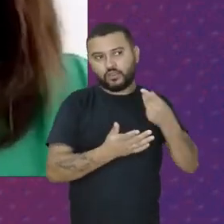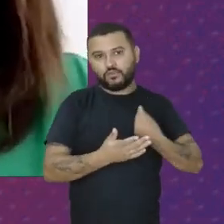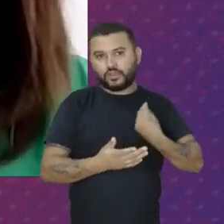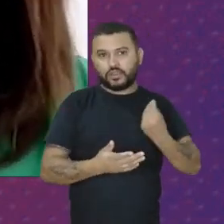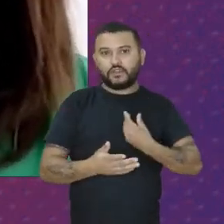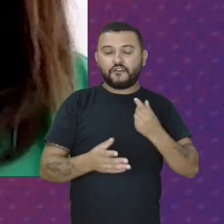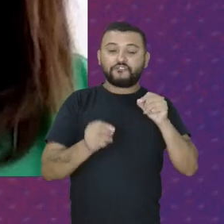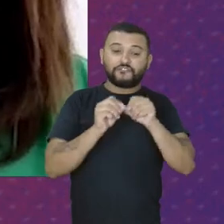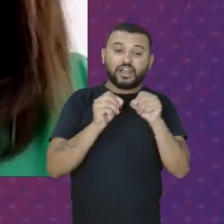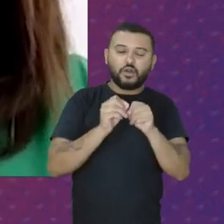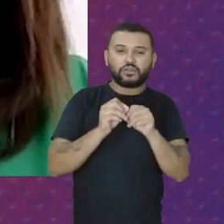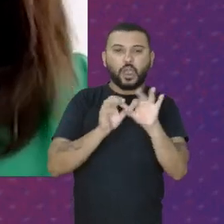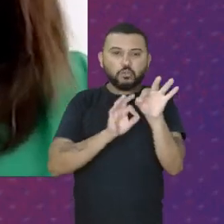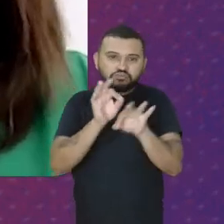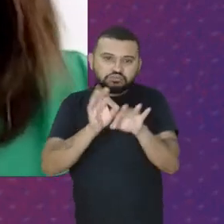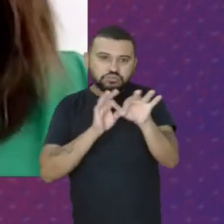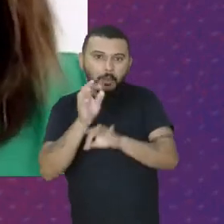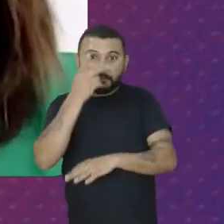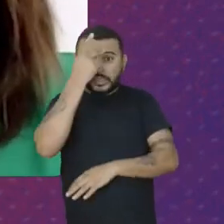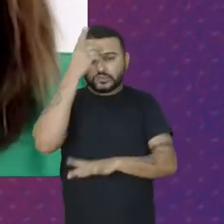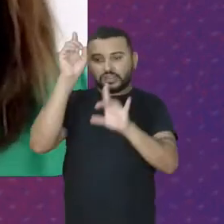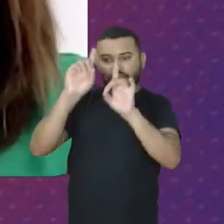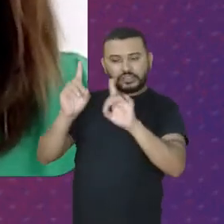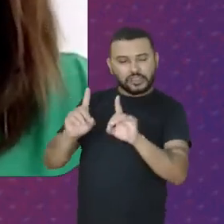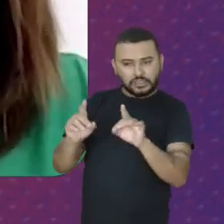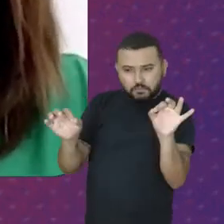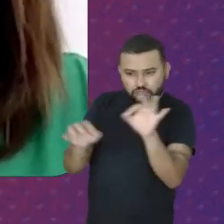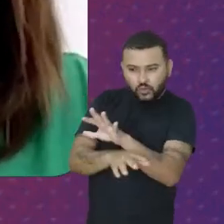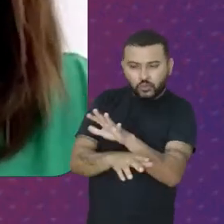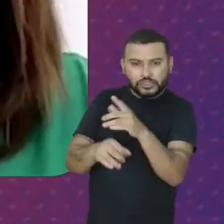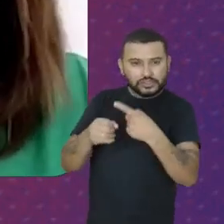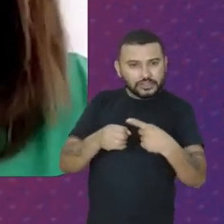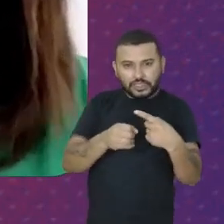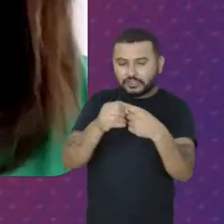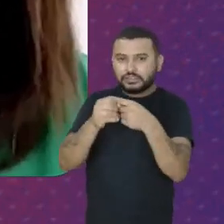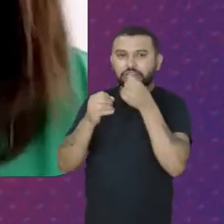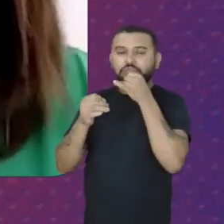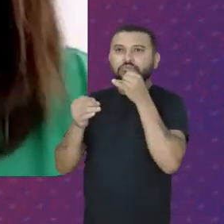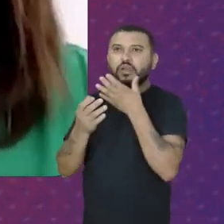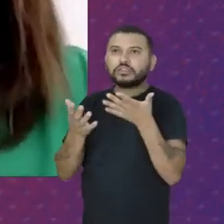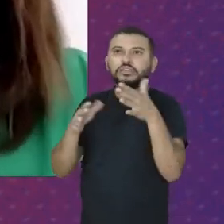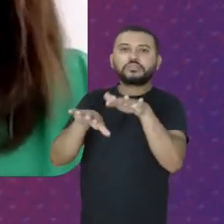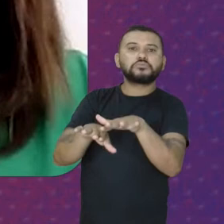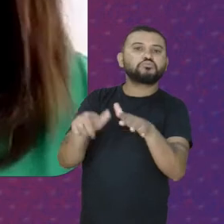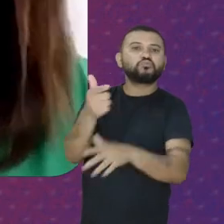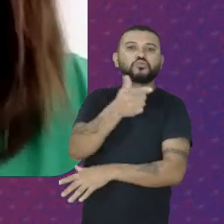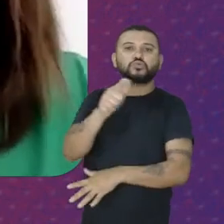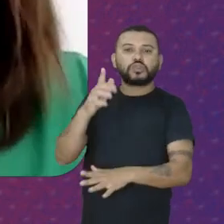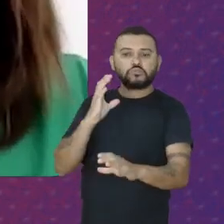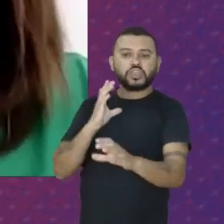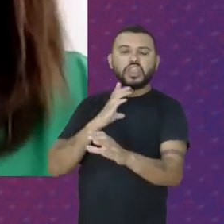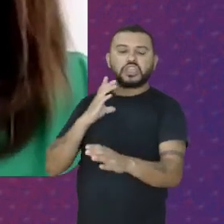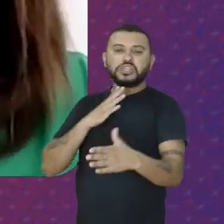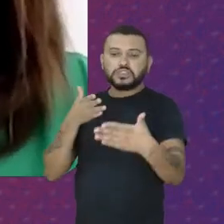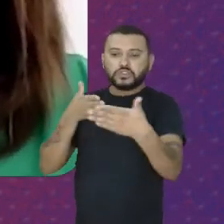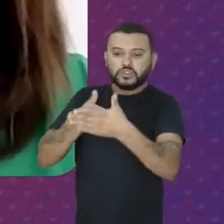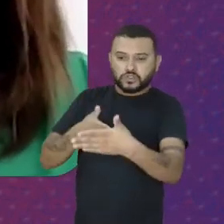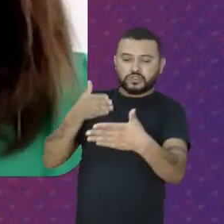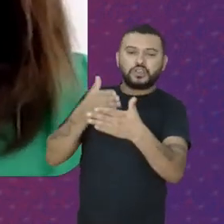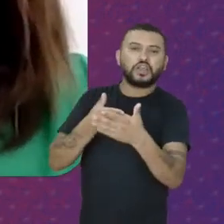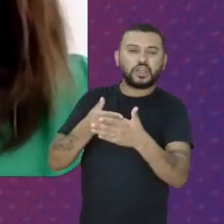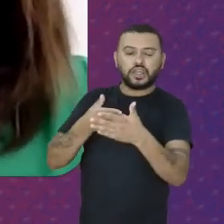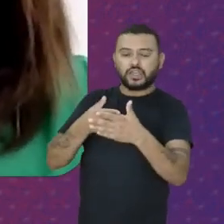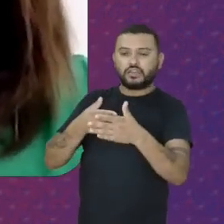está preparado para receber uma pessoa com deficiência. São muitas as barreiras